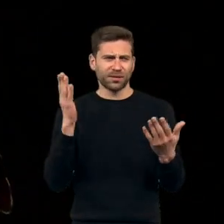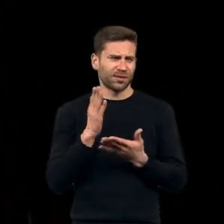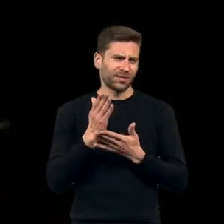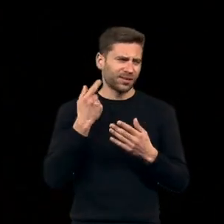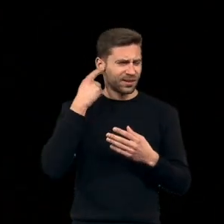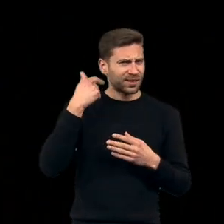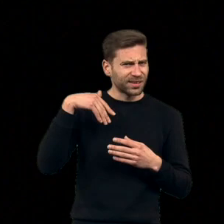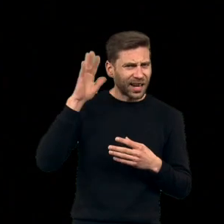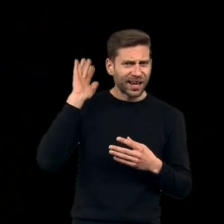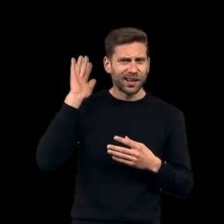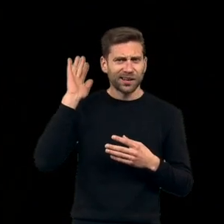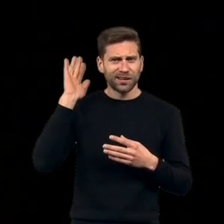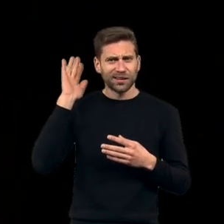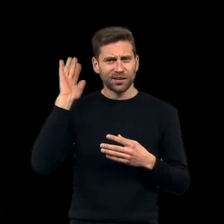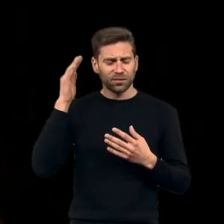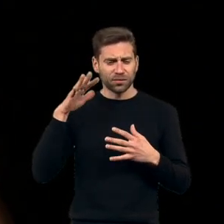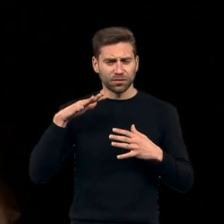Com um ligeiro estremecimento,